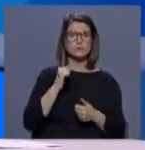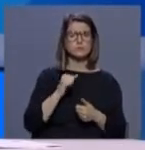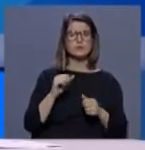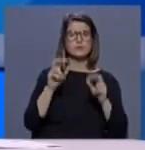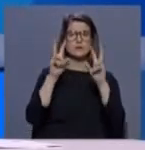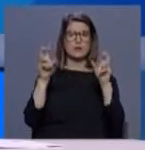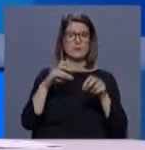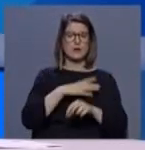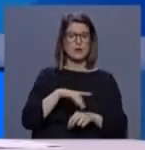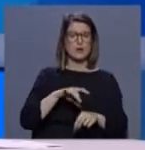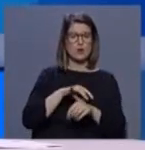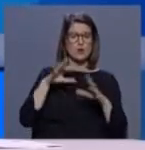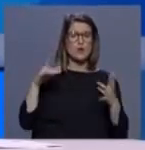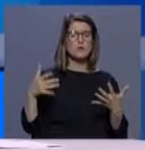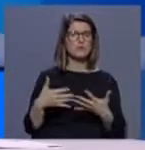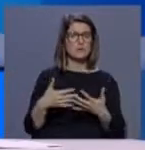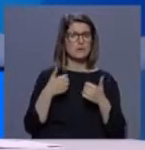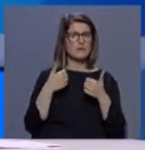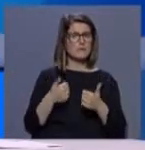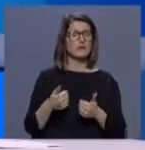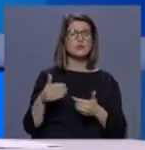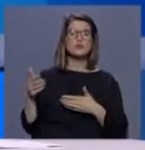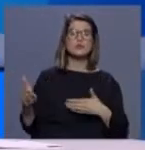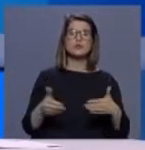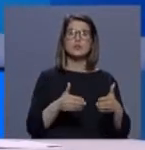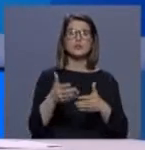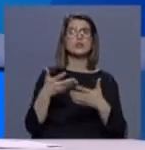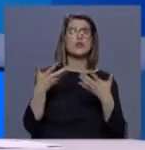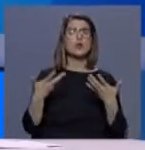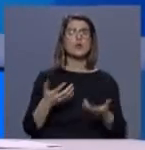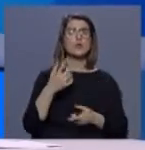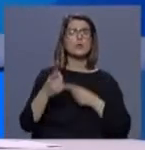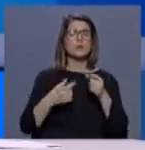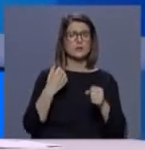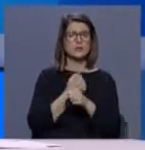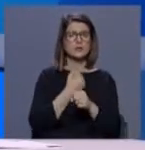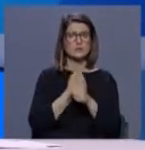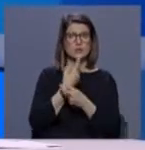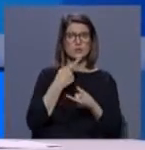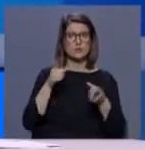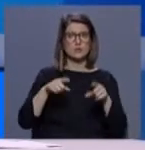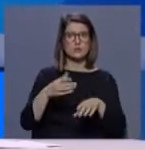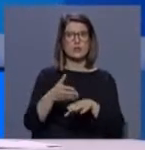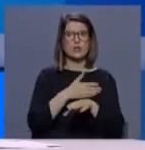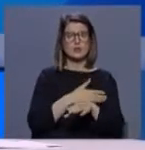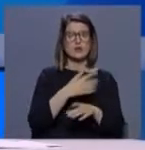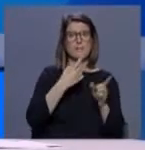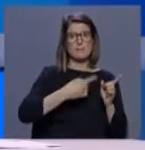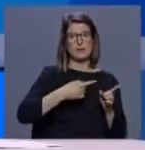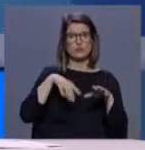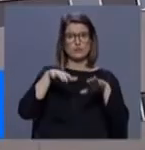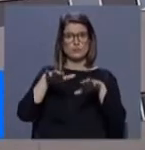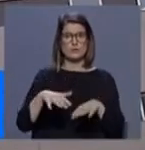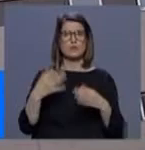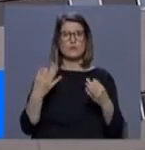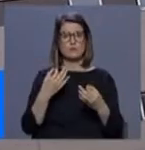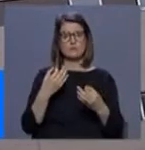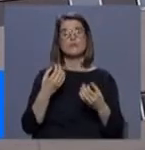de Covid-19. A estratégia passa agora pela retoma dos serviços que foram suspensos em março.